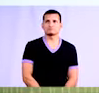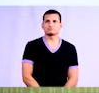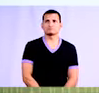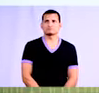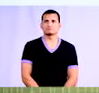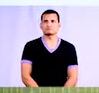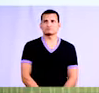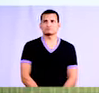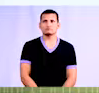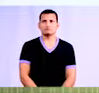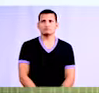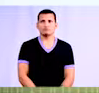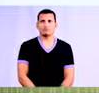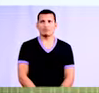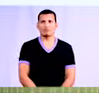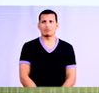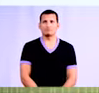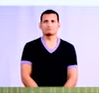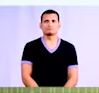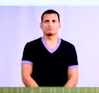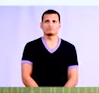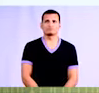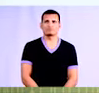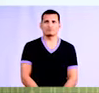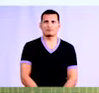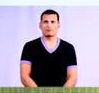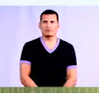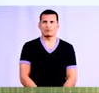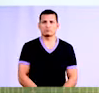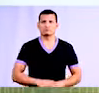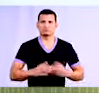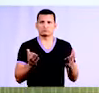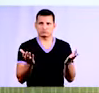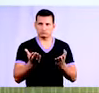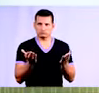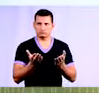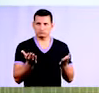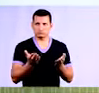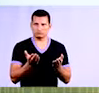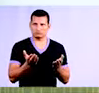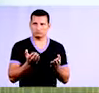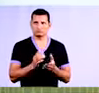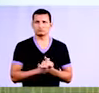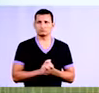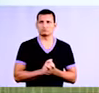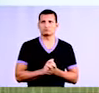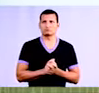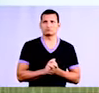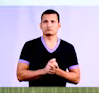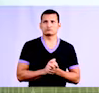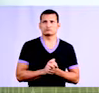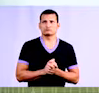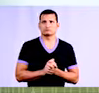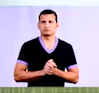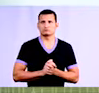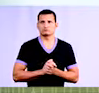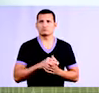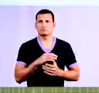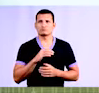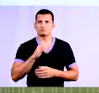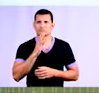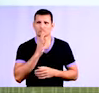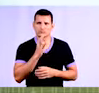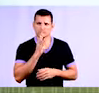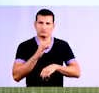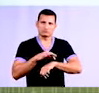professor comentou, nós vamos, dessa forma, hoje, utilizar os conhecimentos, da